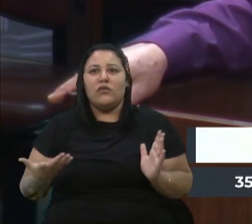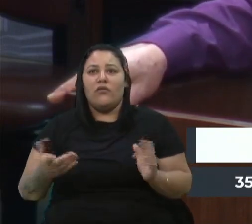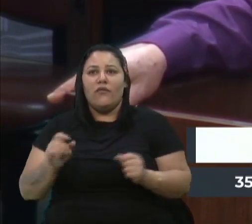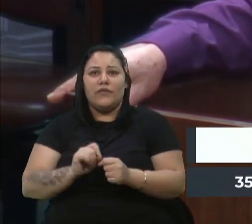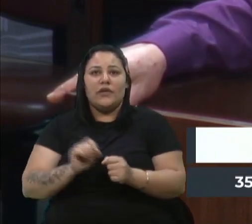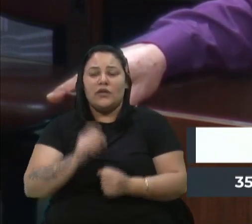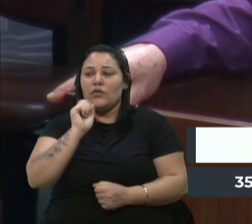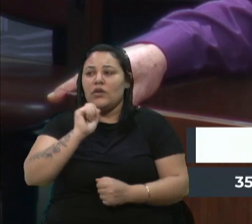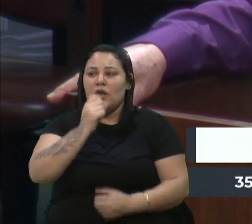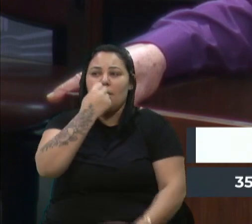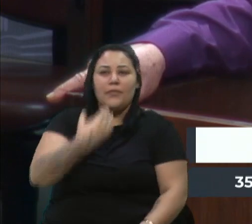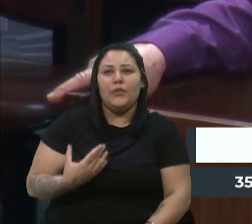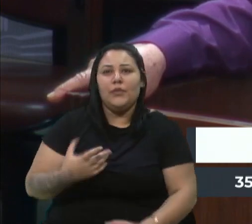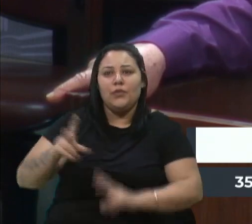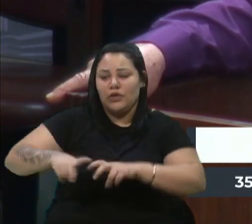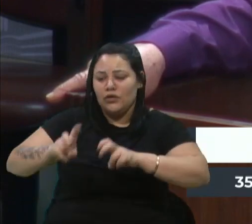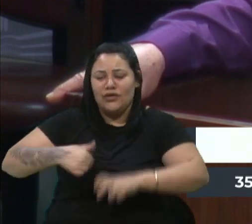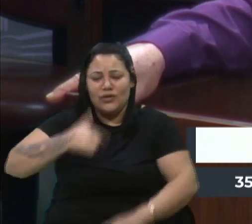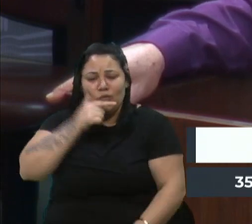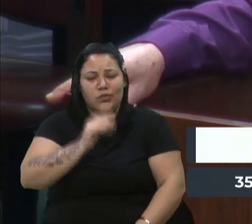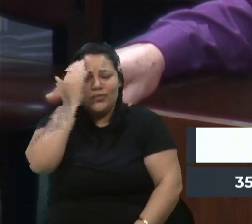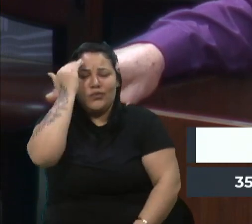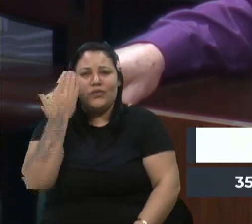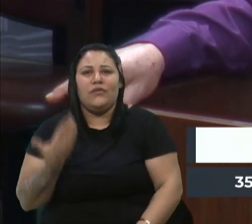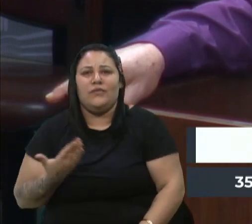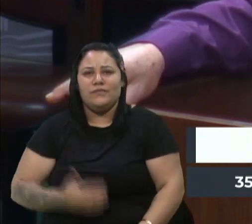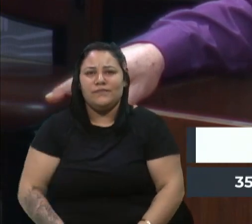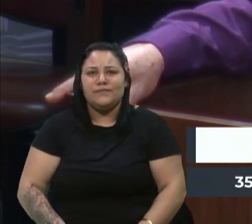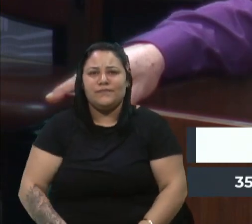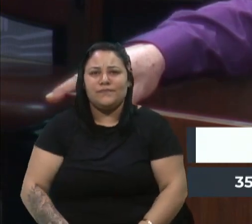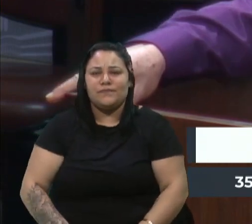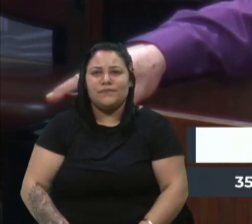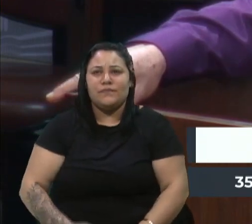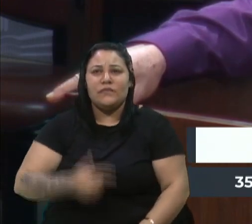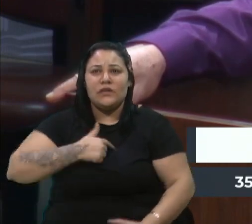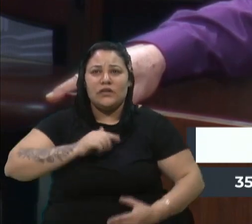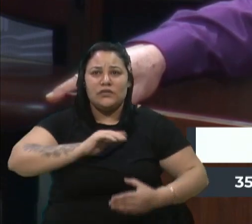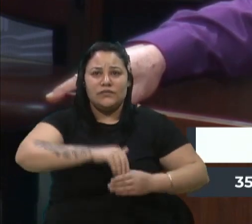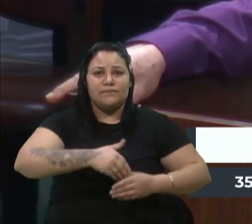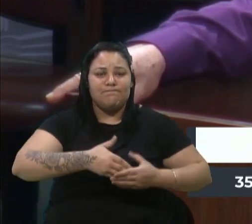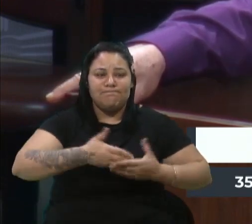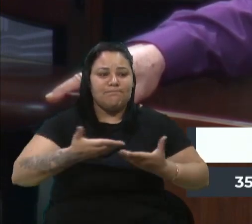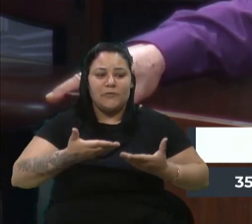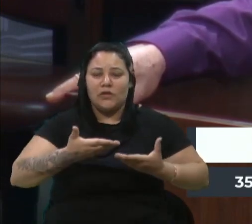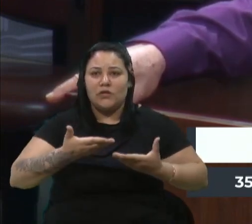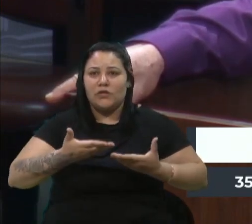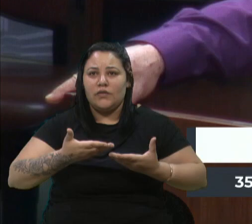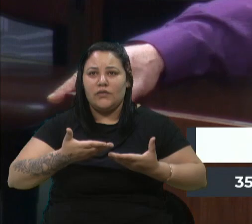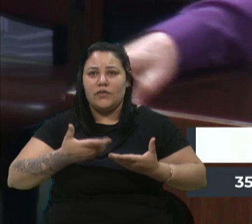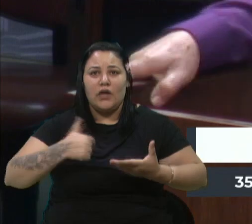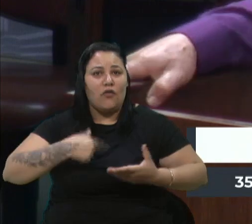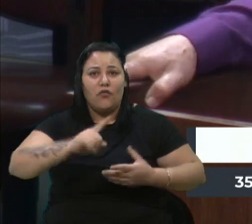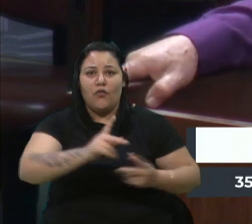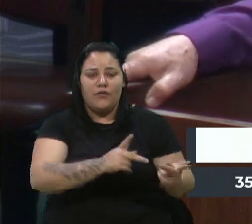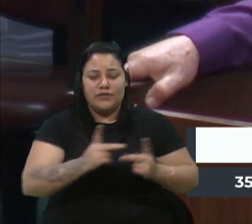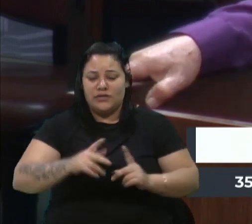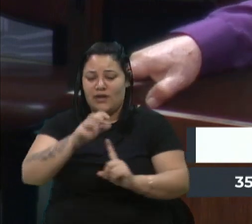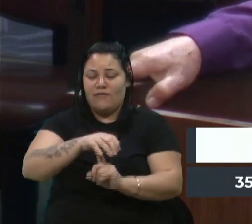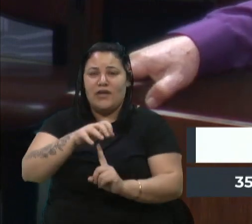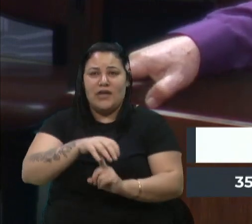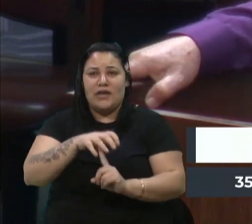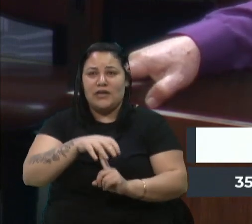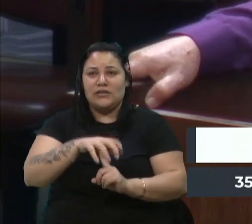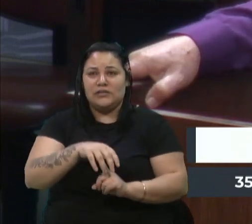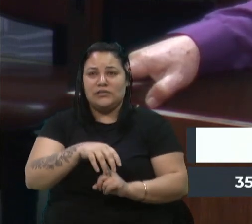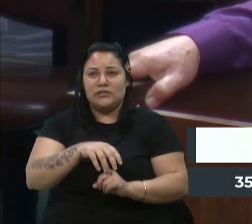para os agricultores. Eu não entendo isso. Eu vou ter que ir nas feiras, sábado, agora esse final de